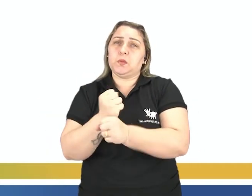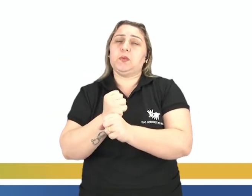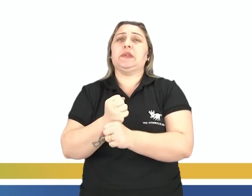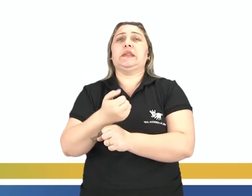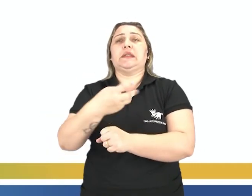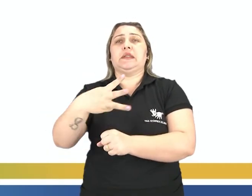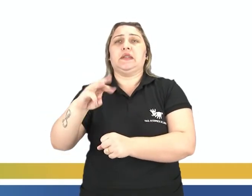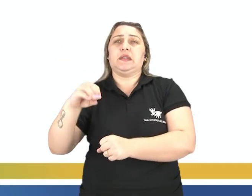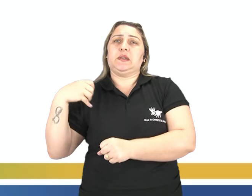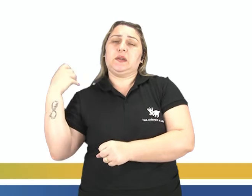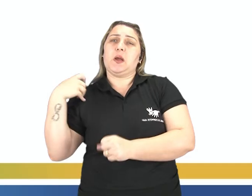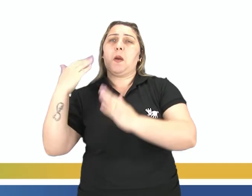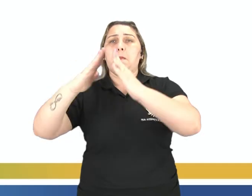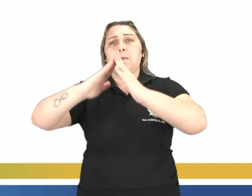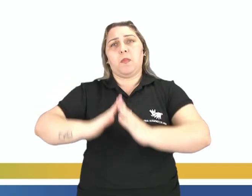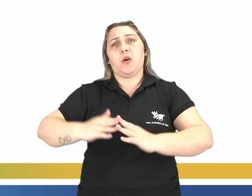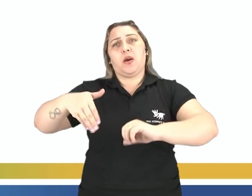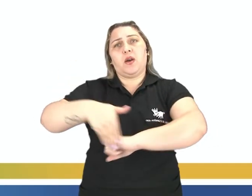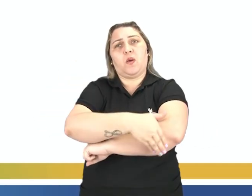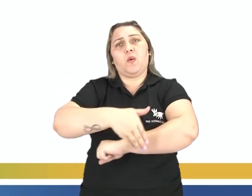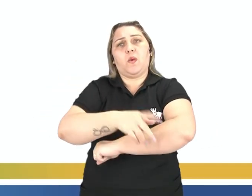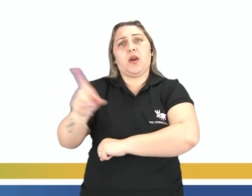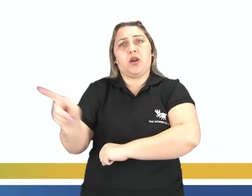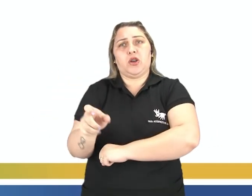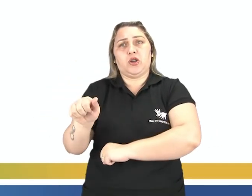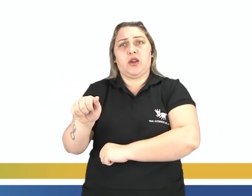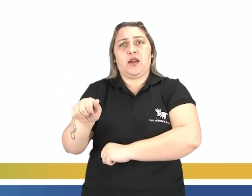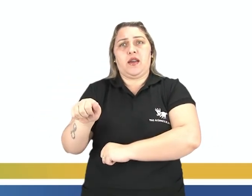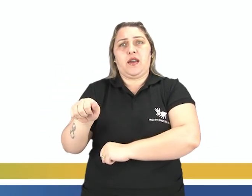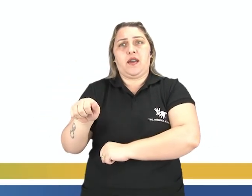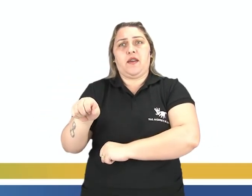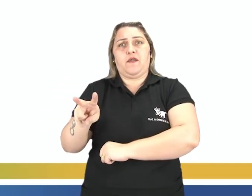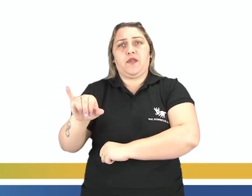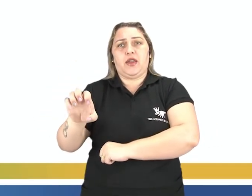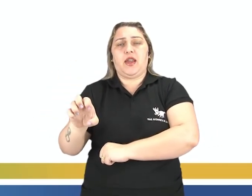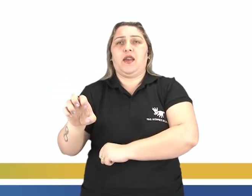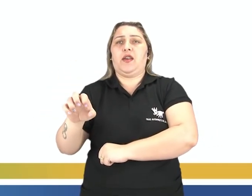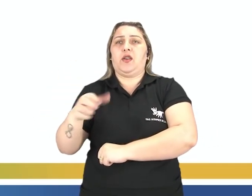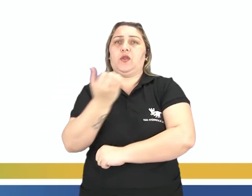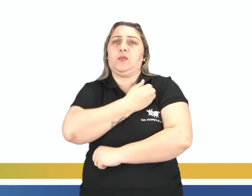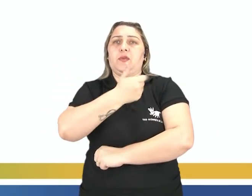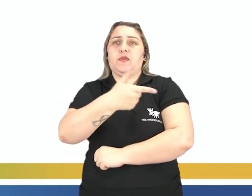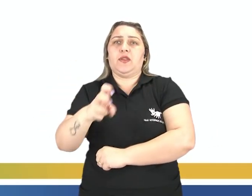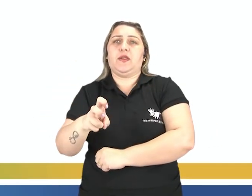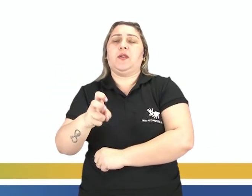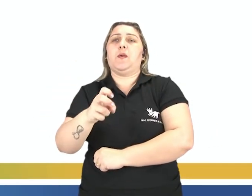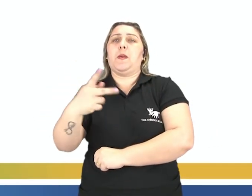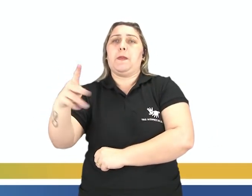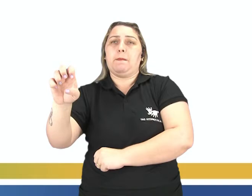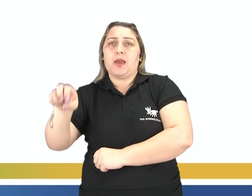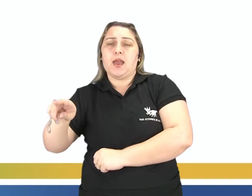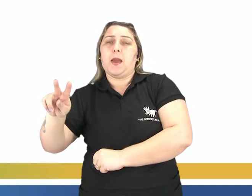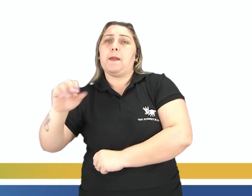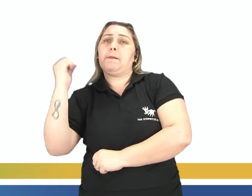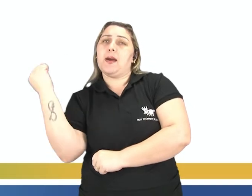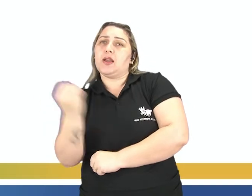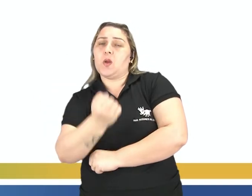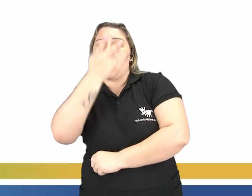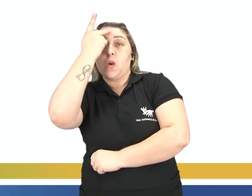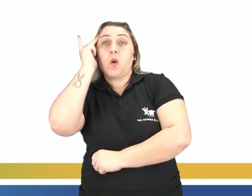cerveja? Pedro da Silva, pedreiro, de 30 anos, residente na Rua Xavier 25,